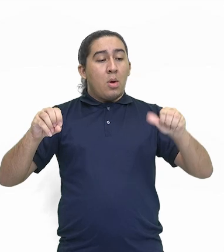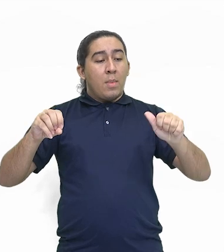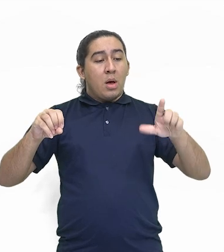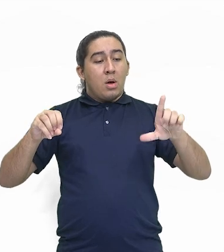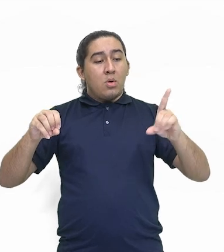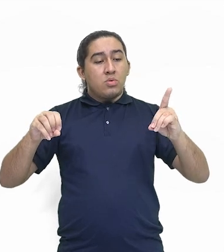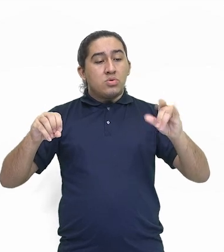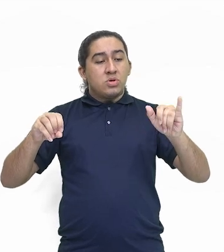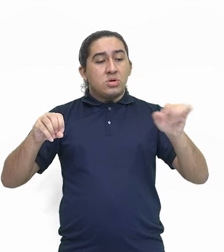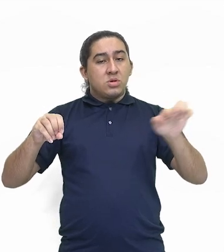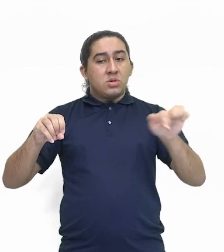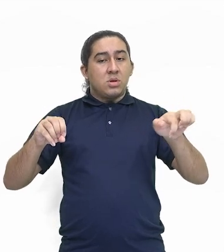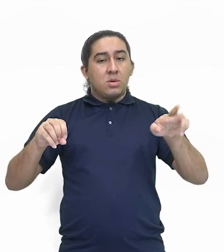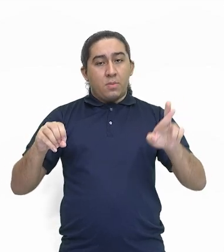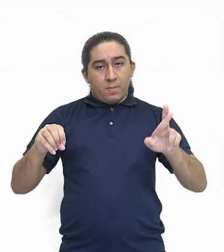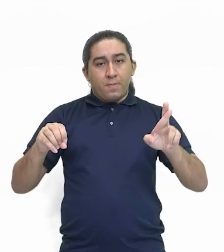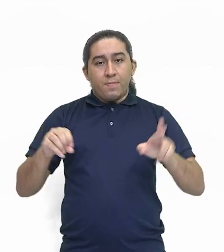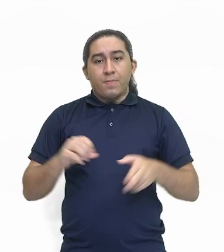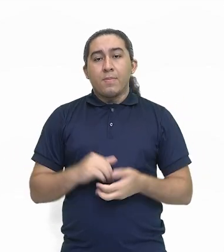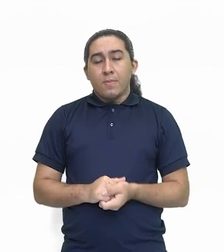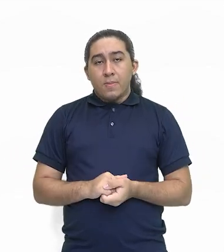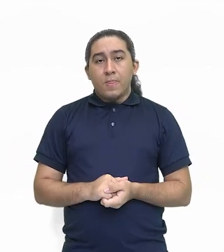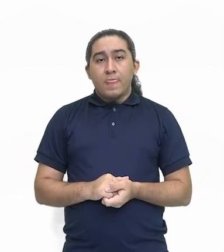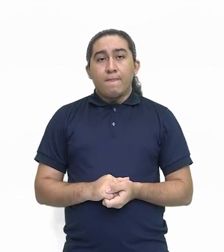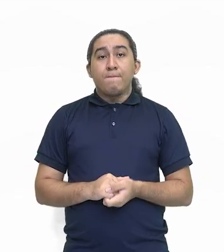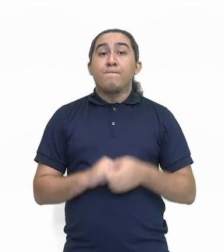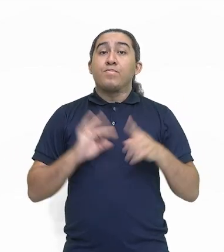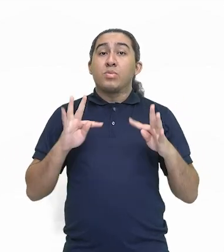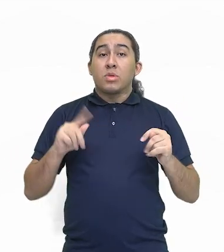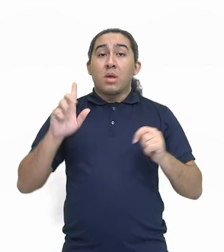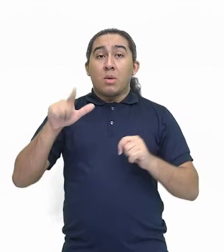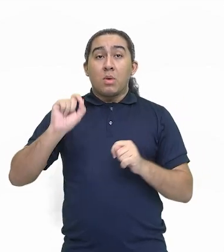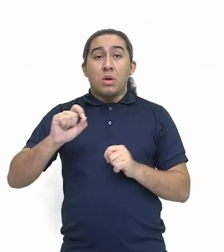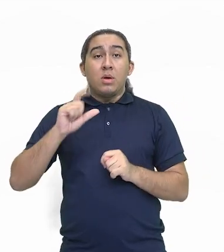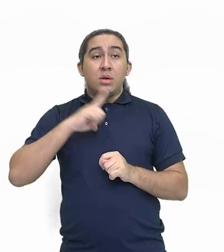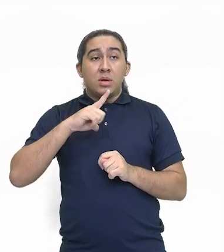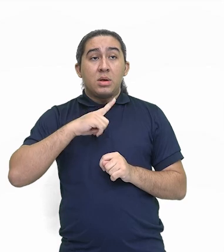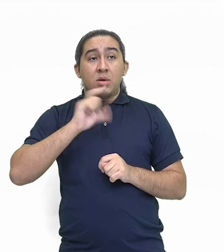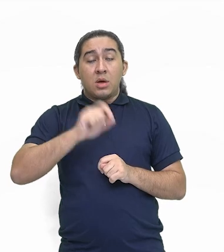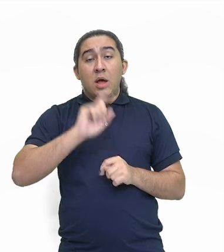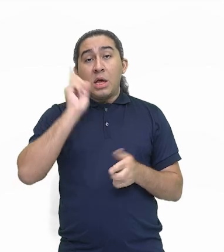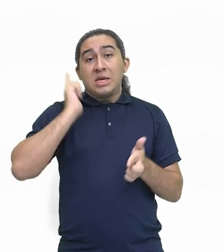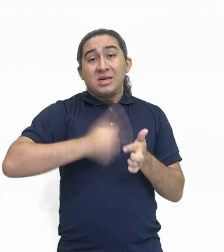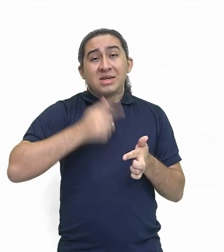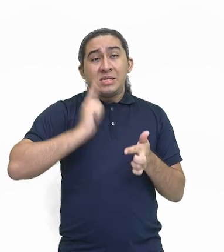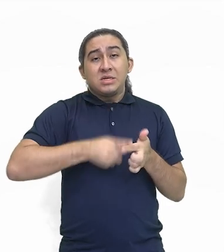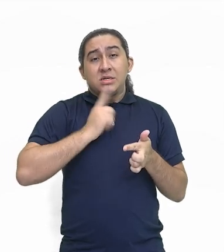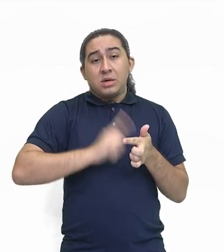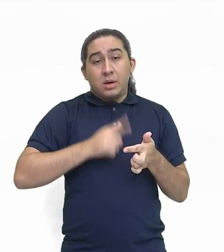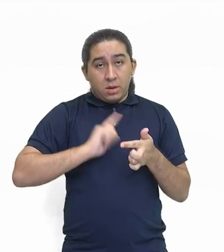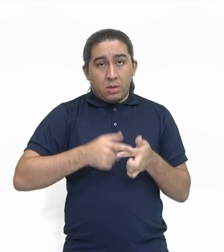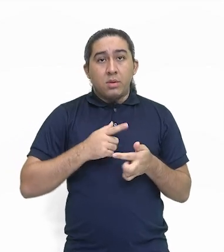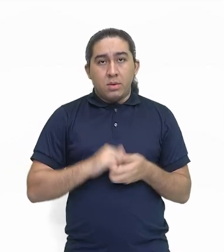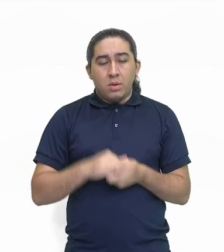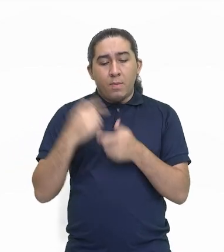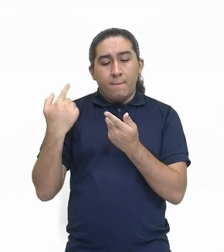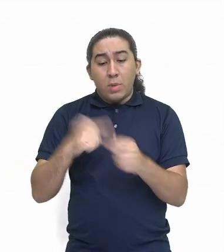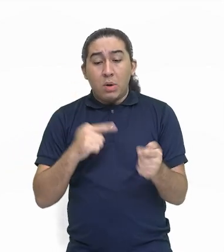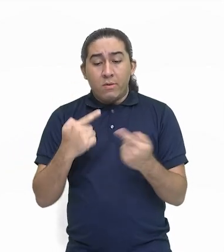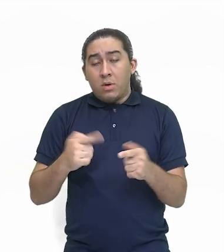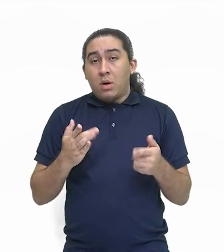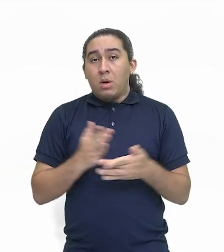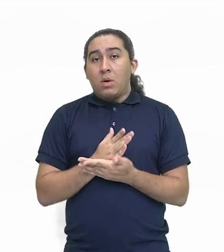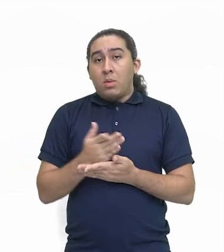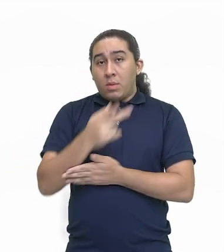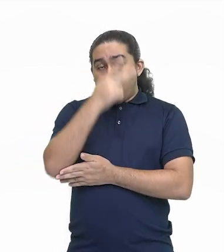satíricas. Tem o intuito de criticar, né? De satirizar